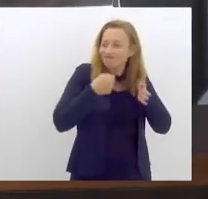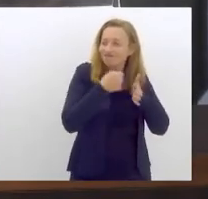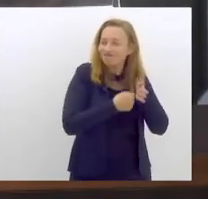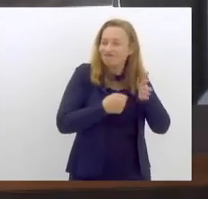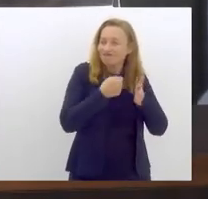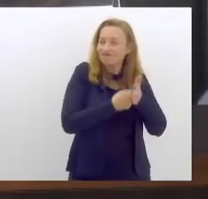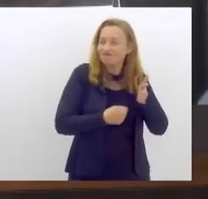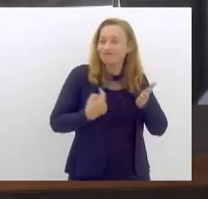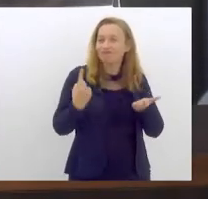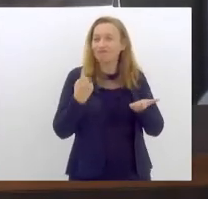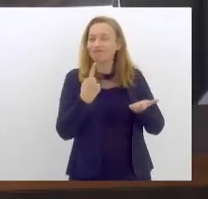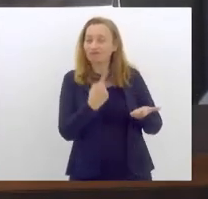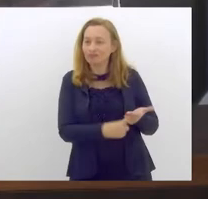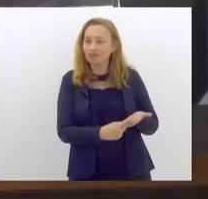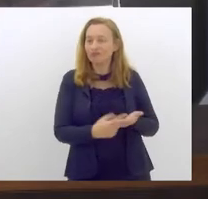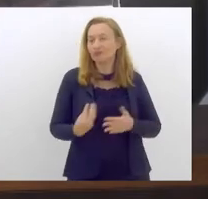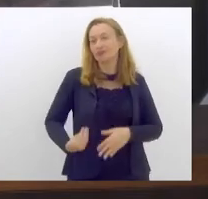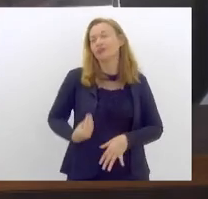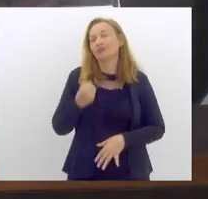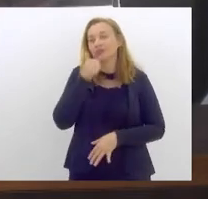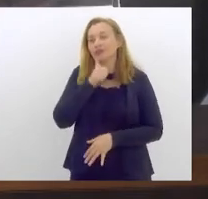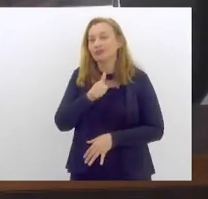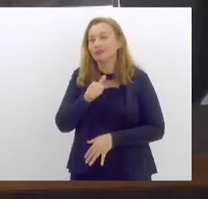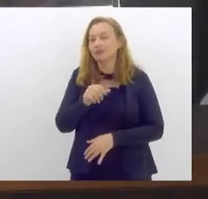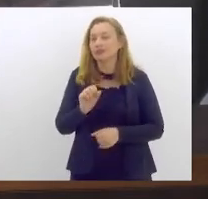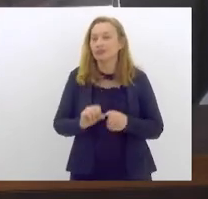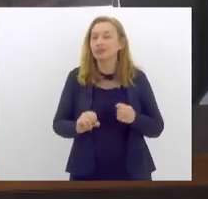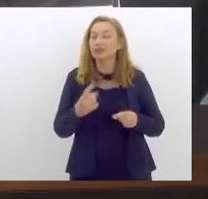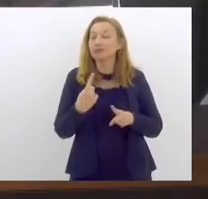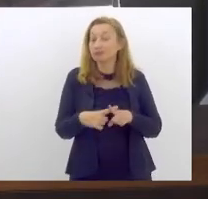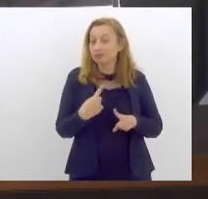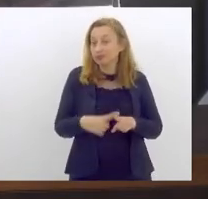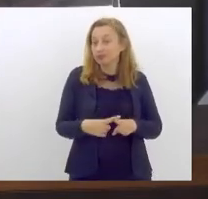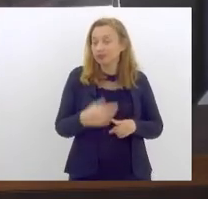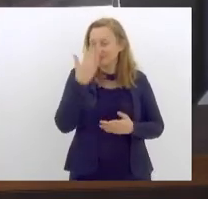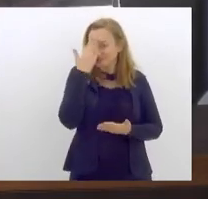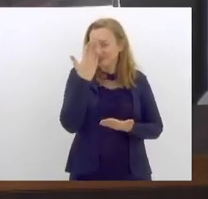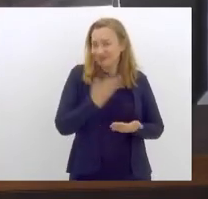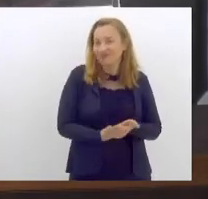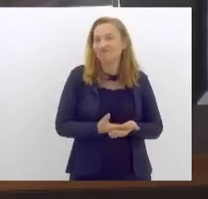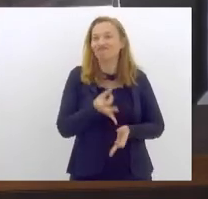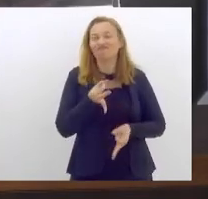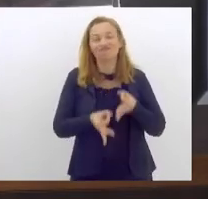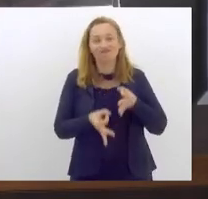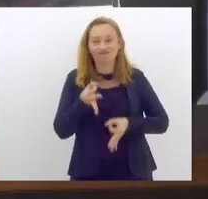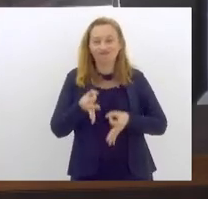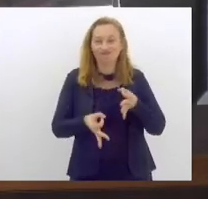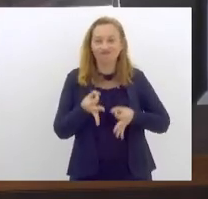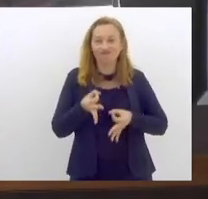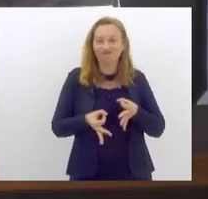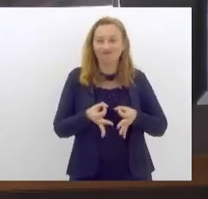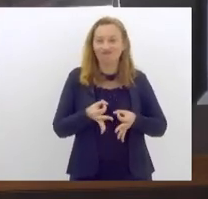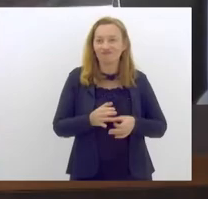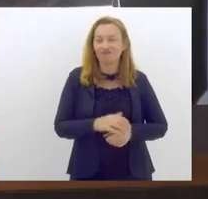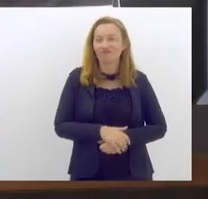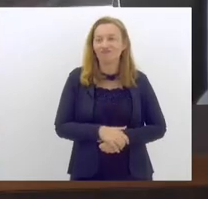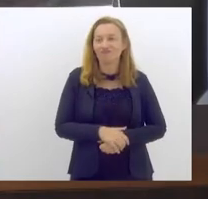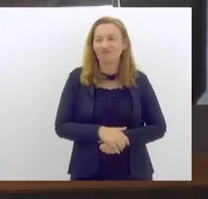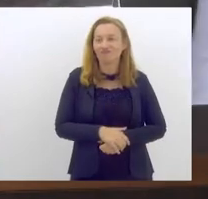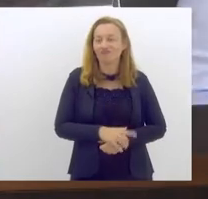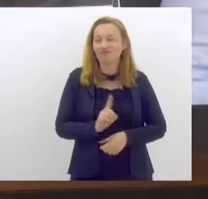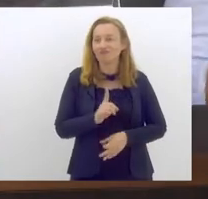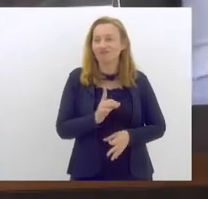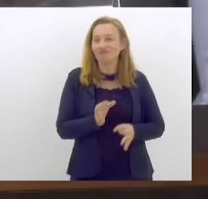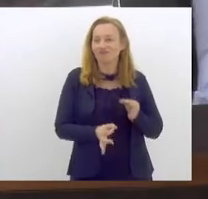comprometimento com a vida das mulheres será feita porque eu acredito muito na justiça e na justiça não